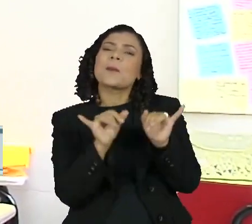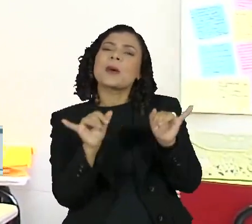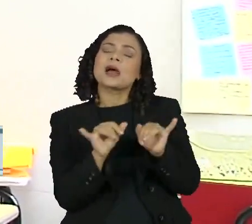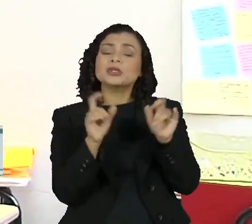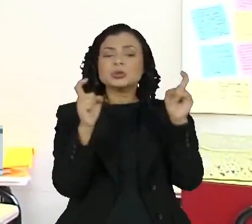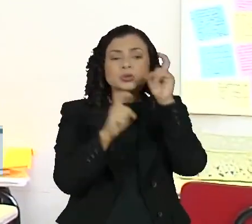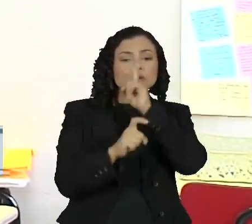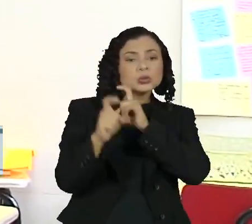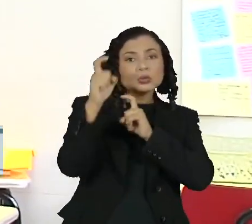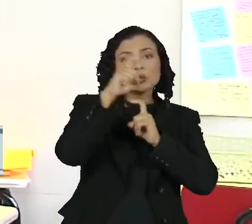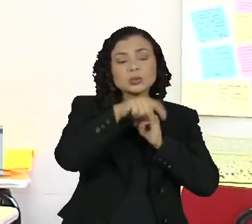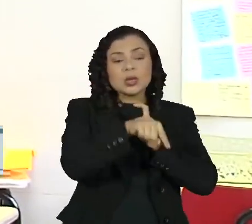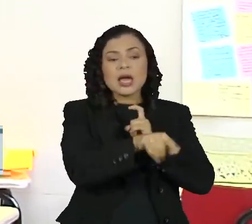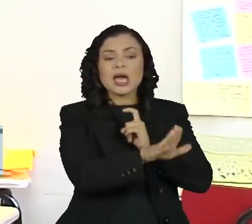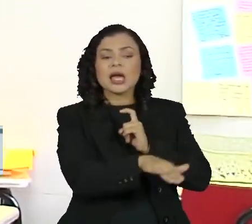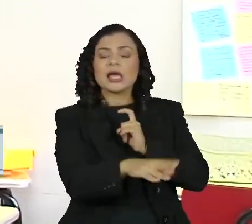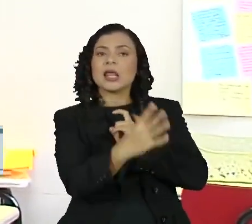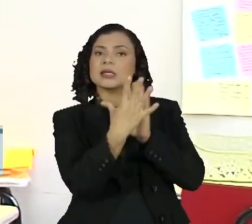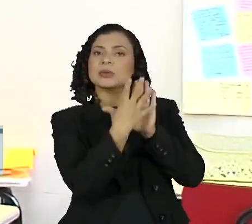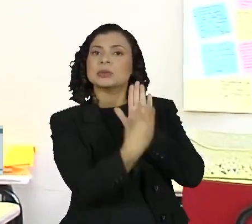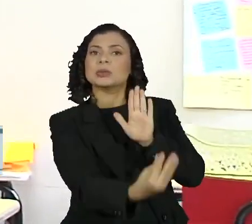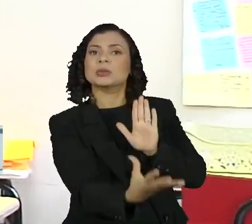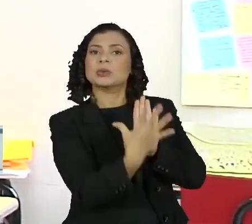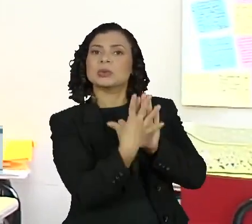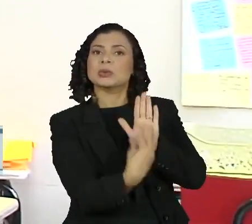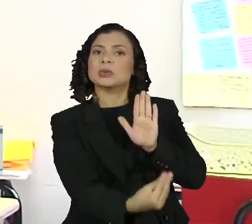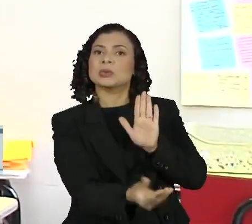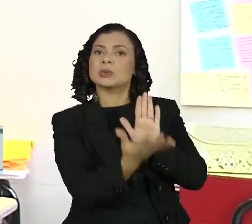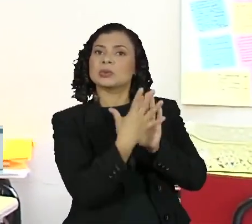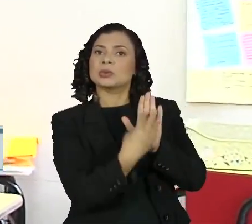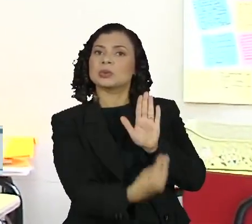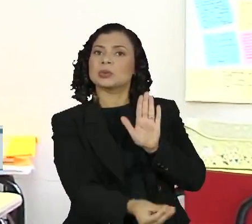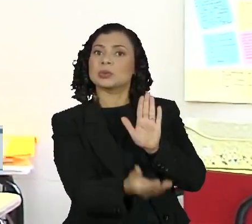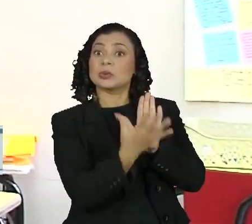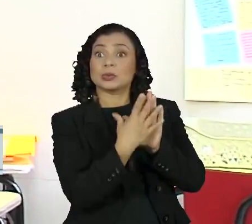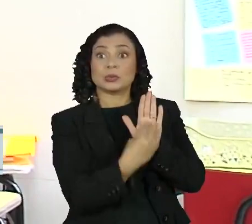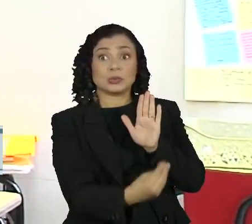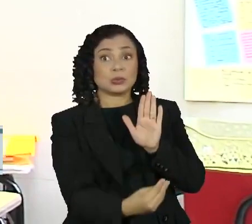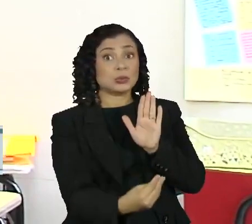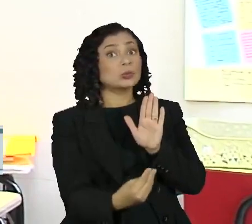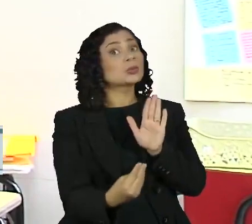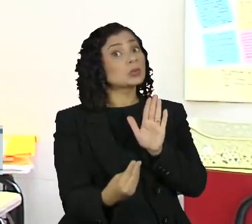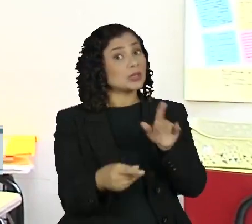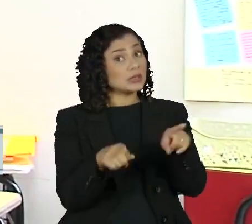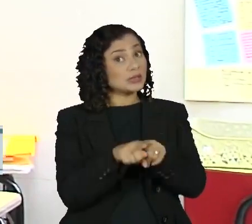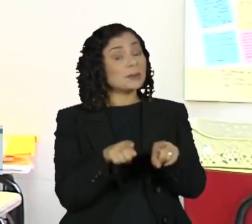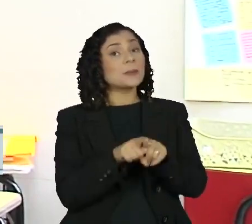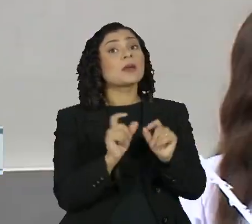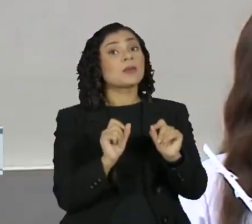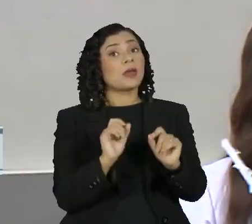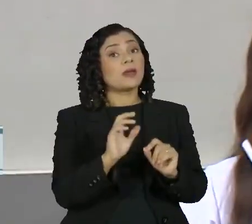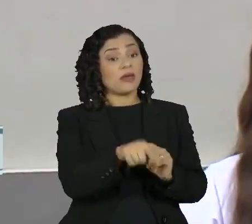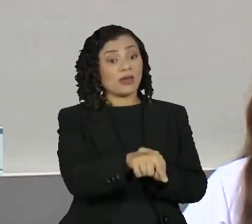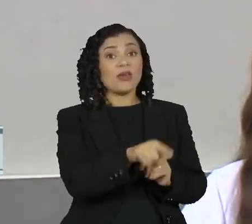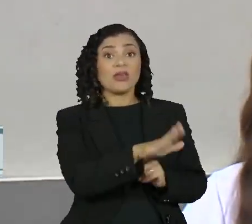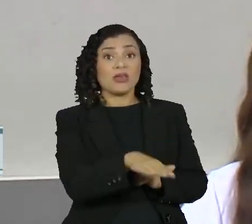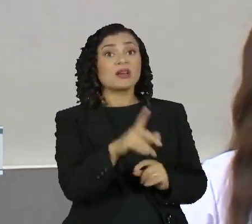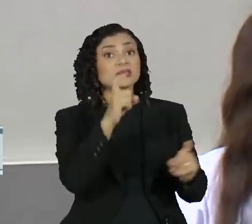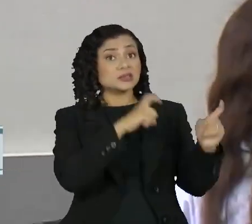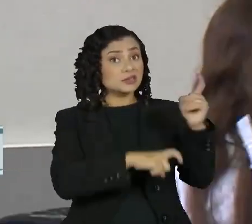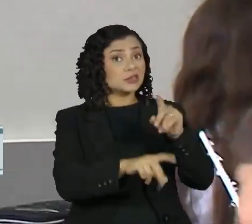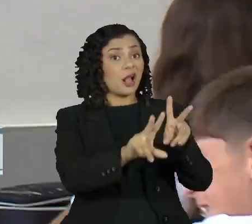tornar mentirosas e podem passar a faltar com a verdade, inclusive com os próprios pais. A pesquisa